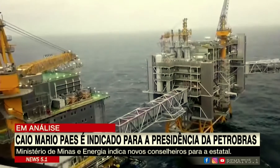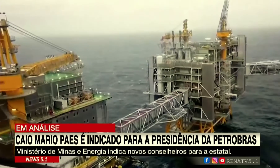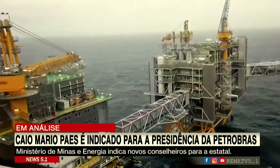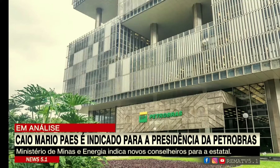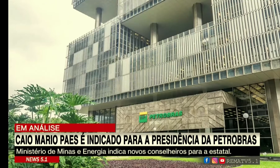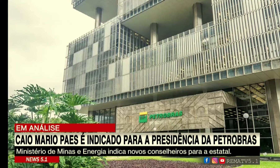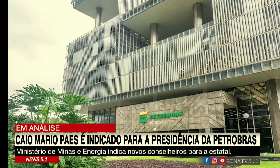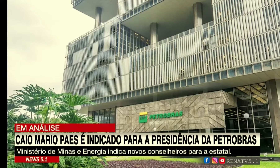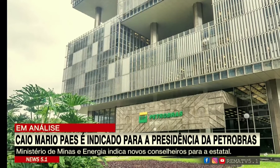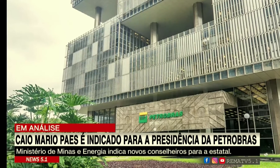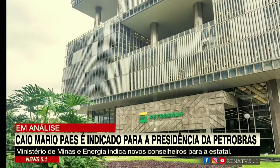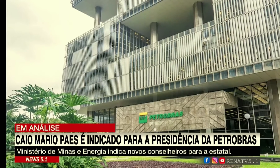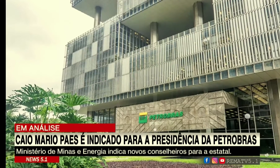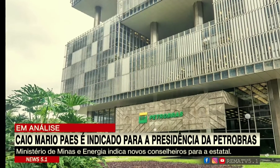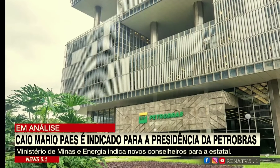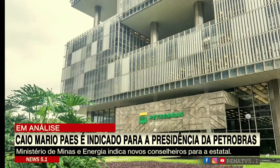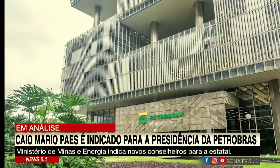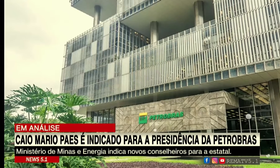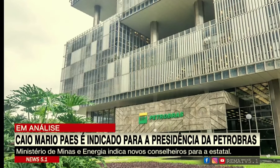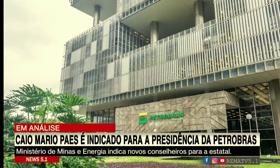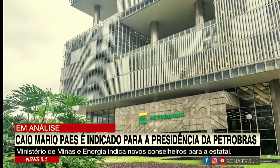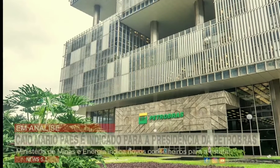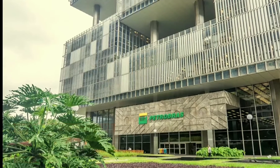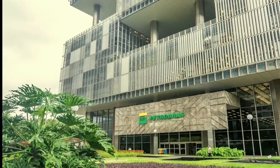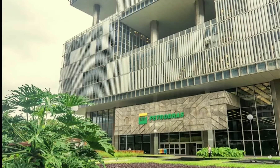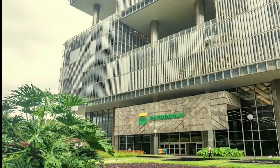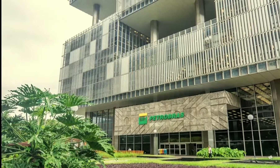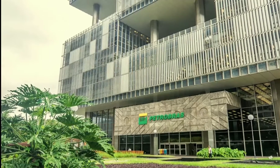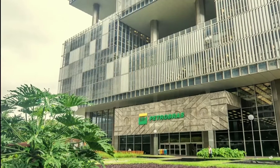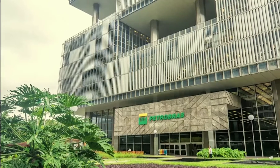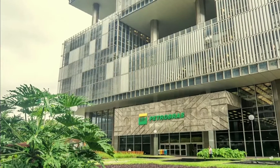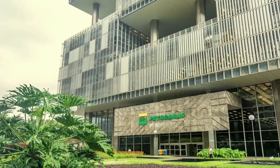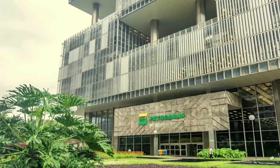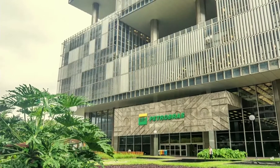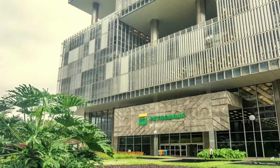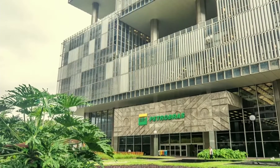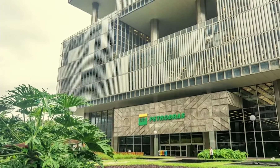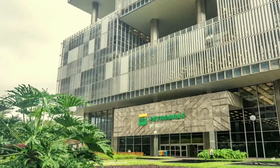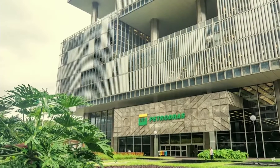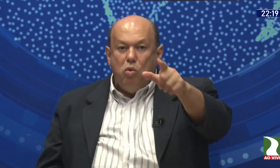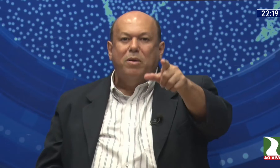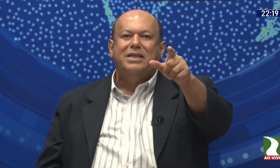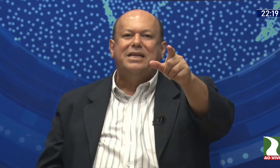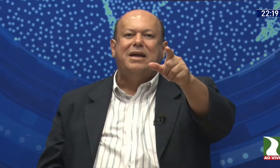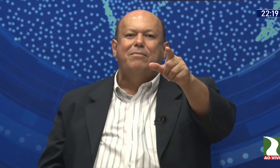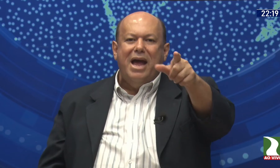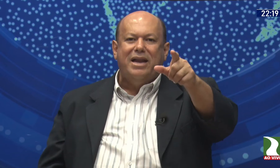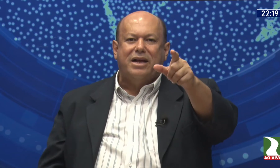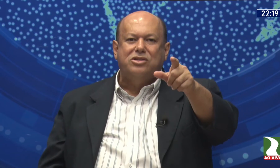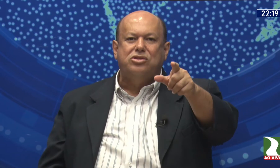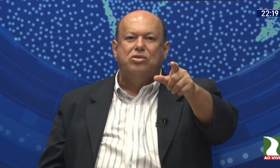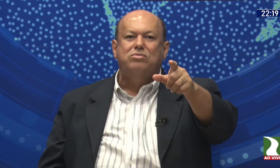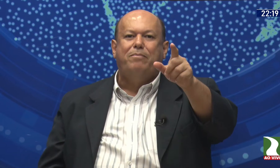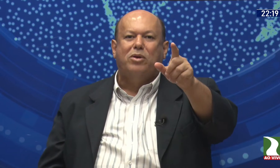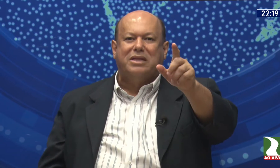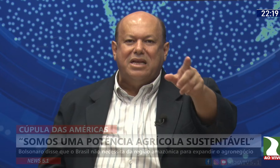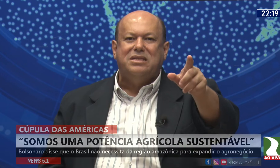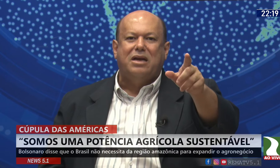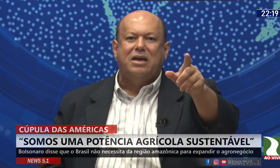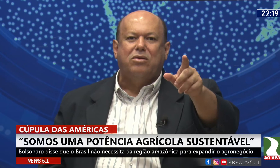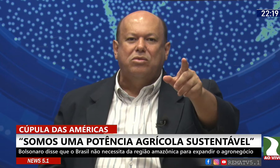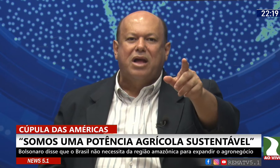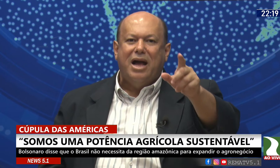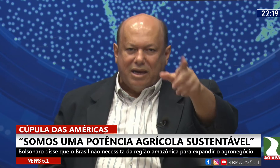tem hoje seus representantes do Conselho a lista tem dez nomes a cúpula das Américas a